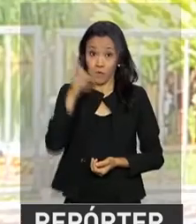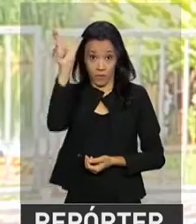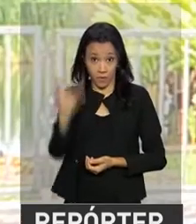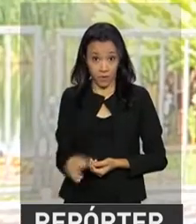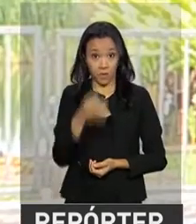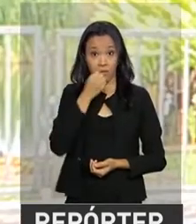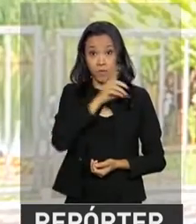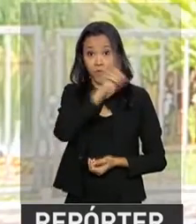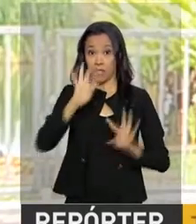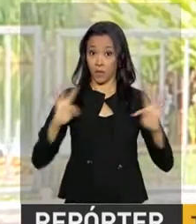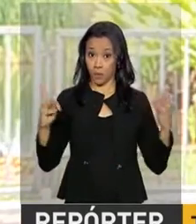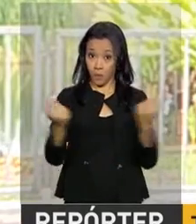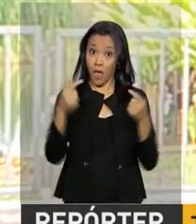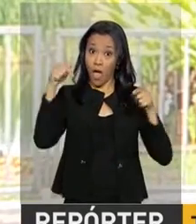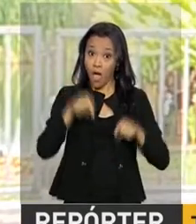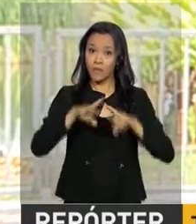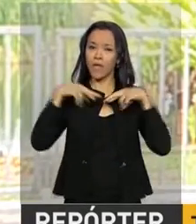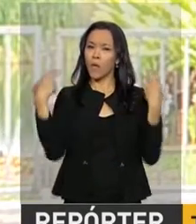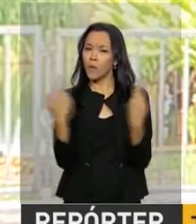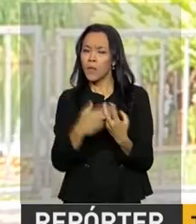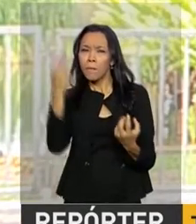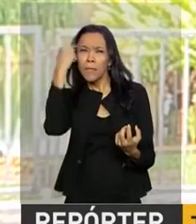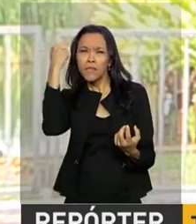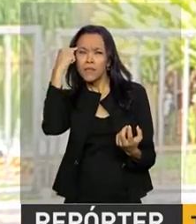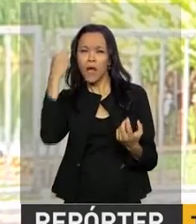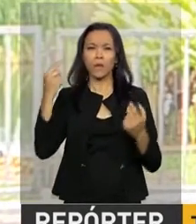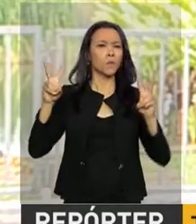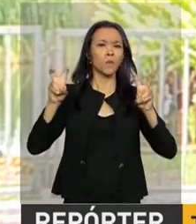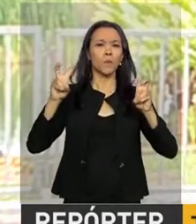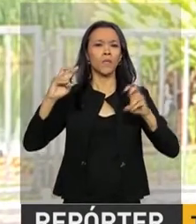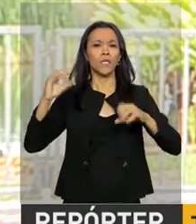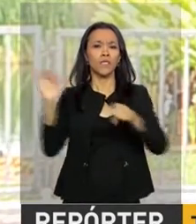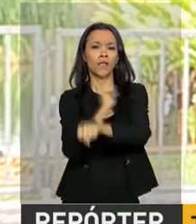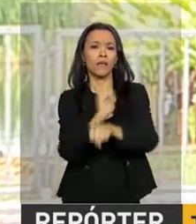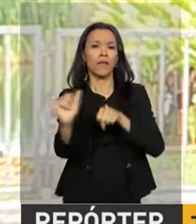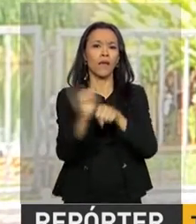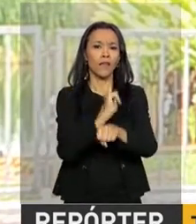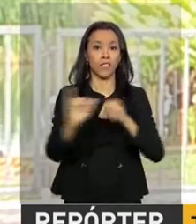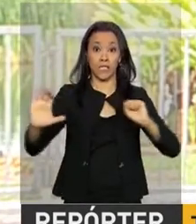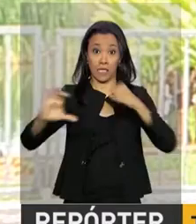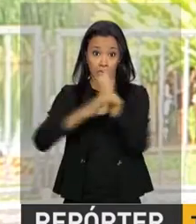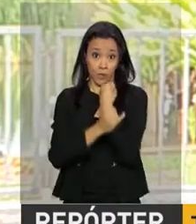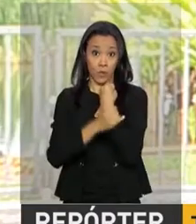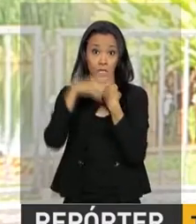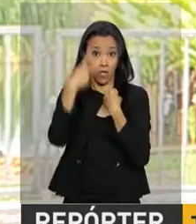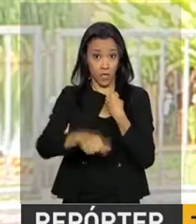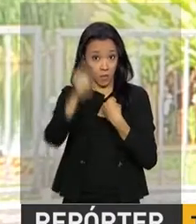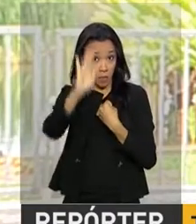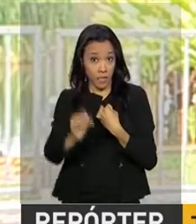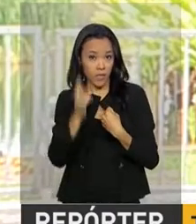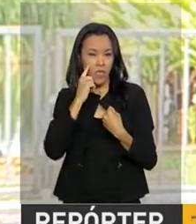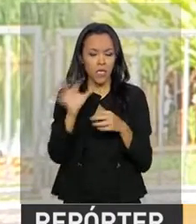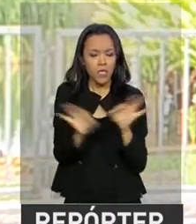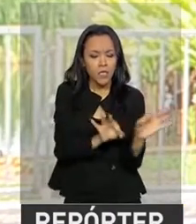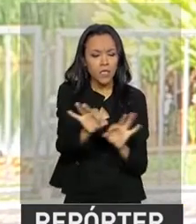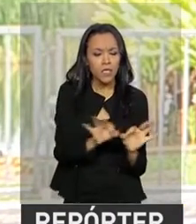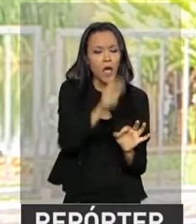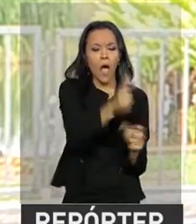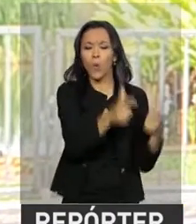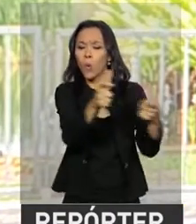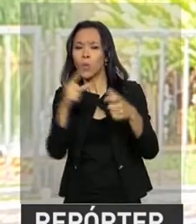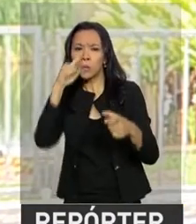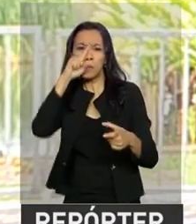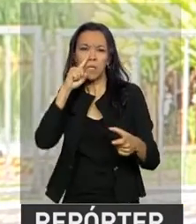todos essa reunião é para pensar estratégias para a segurança pública no país e traçar um panorama dessa área além do